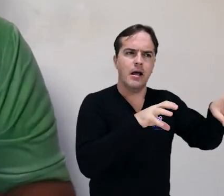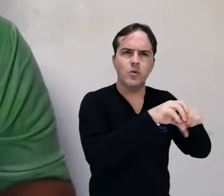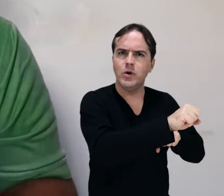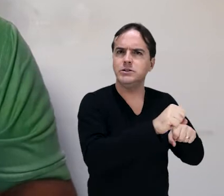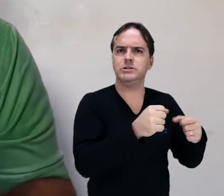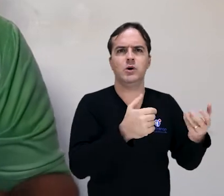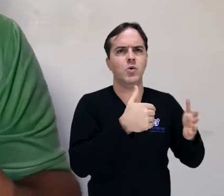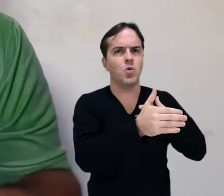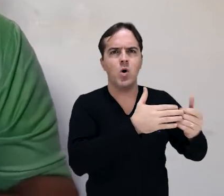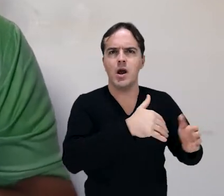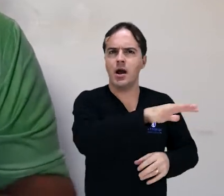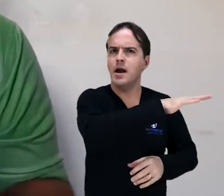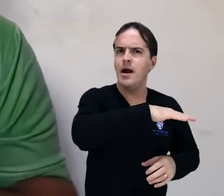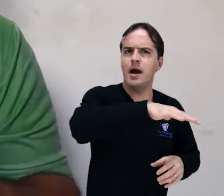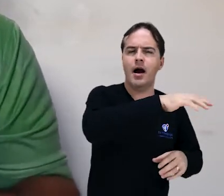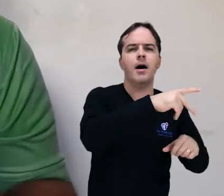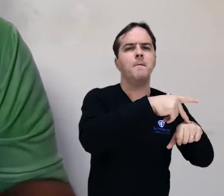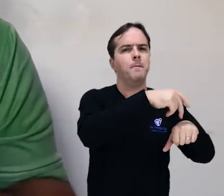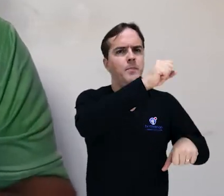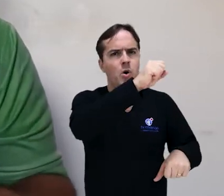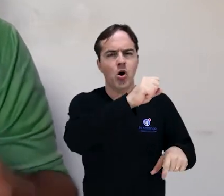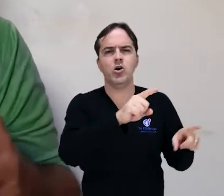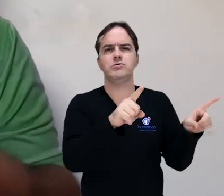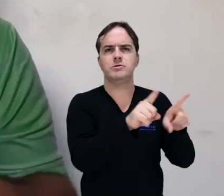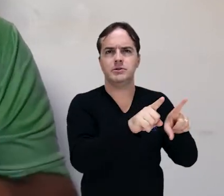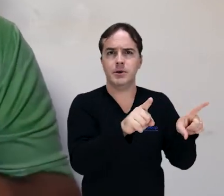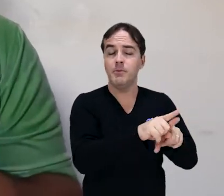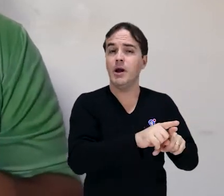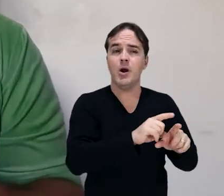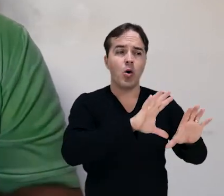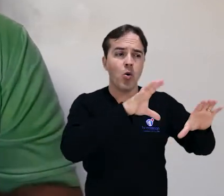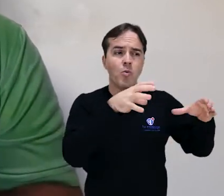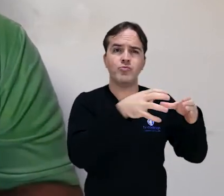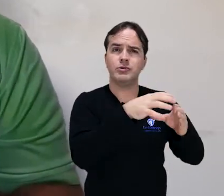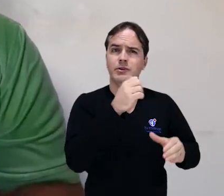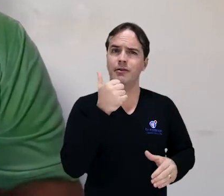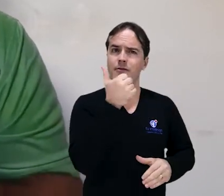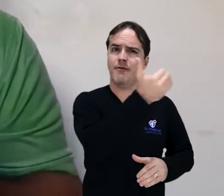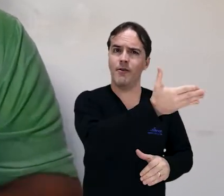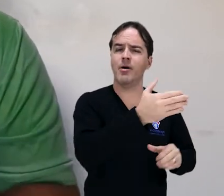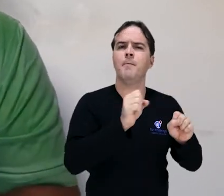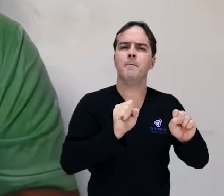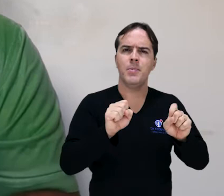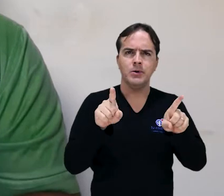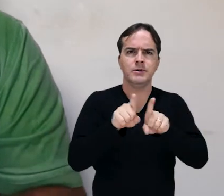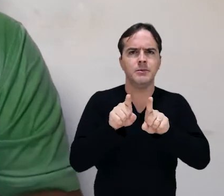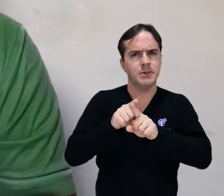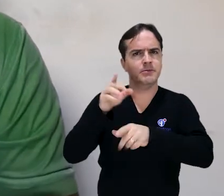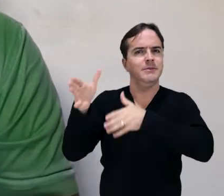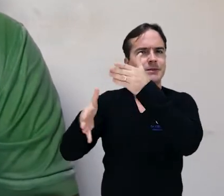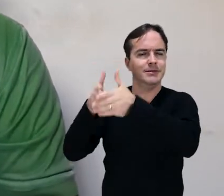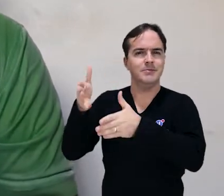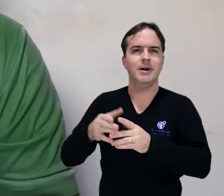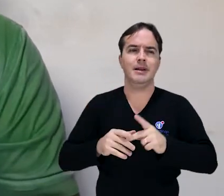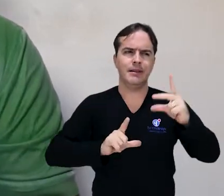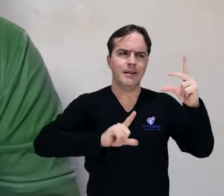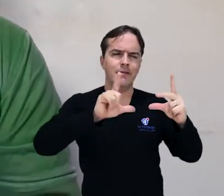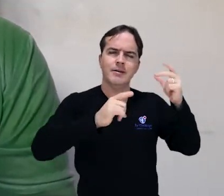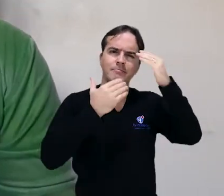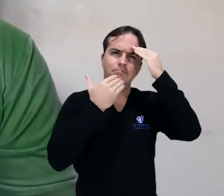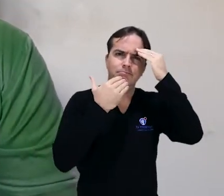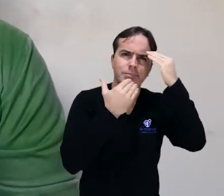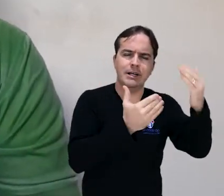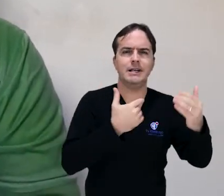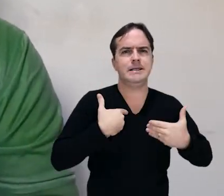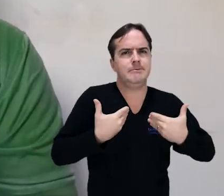curso de qualquer águia estudante pós-graduação e toda a comunidade externa agradeço a ser negativa